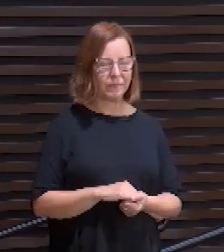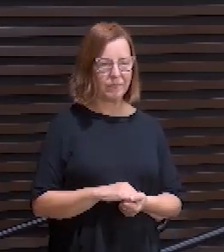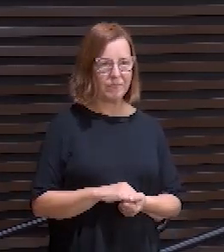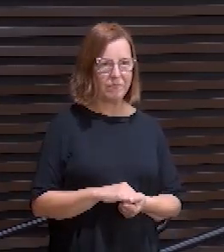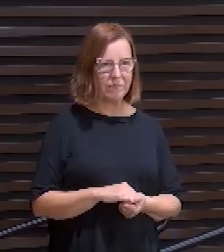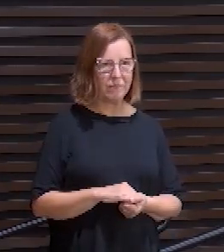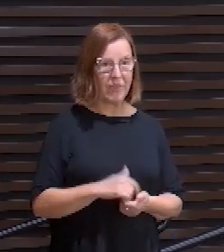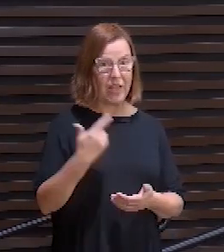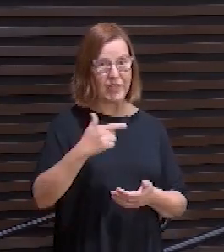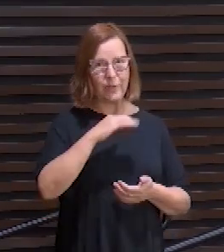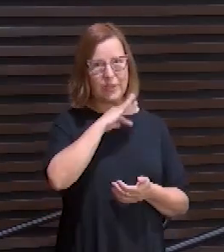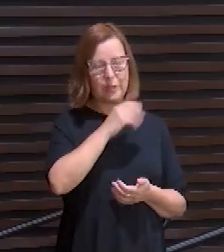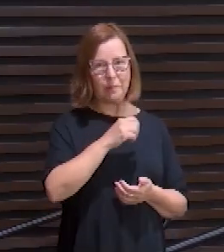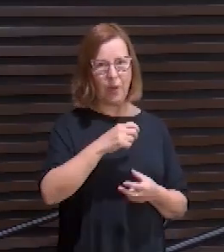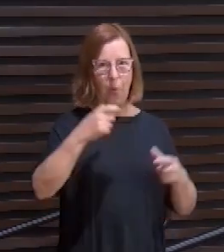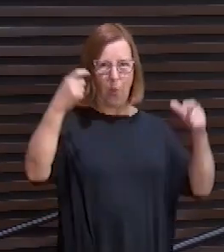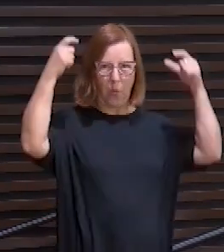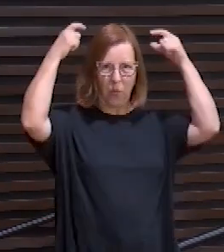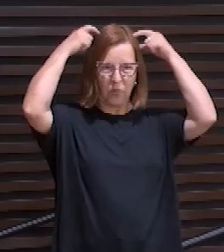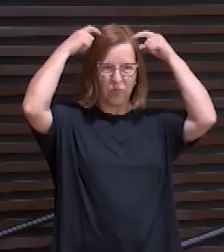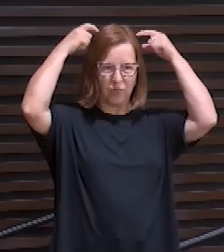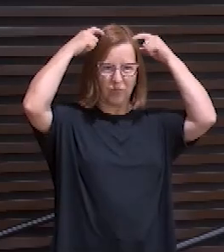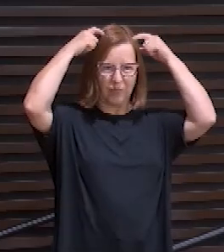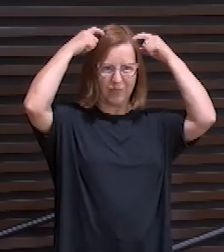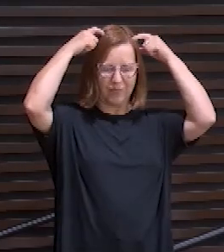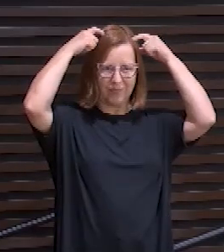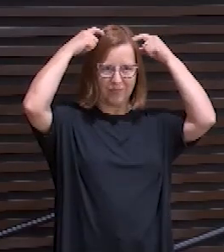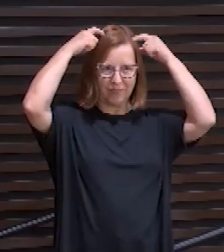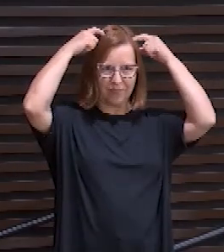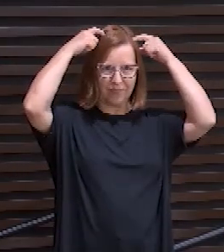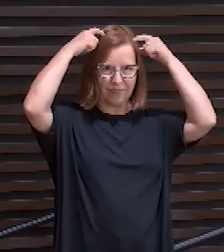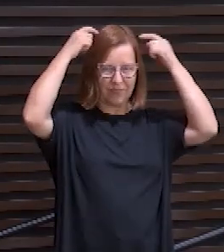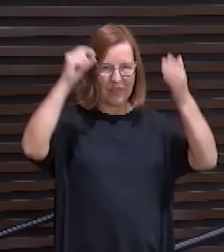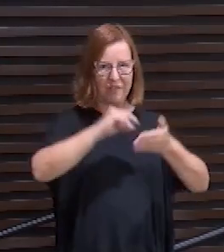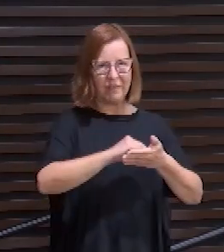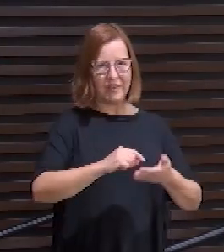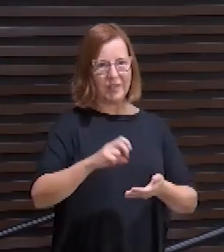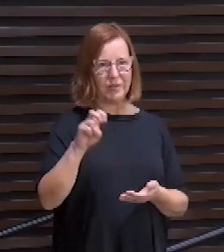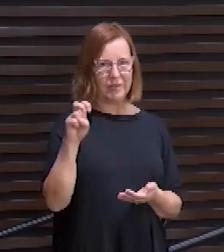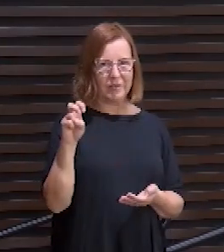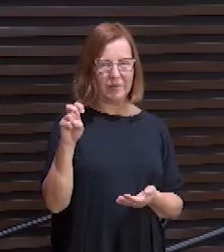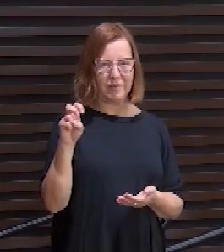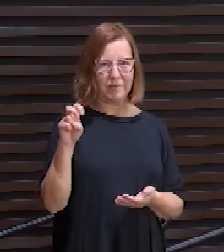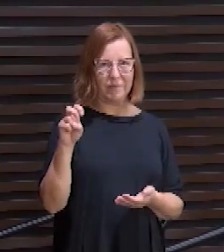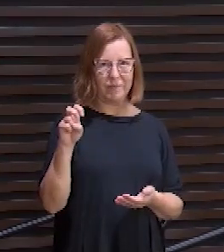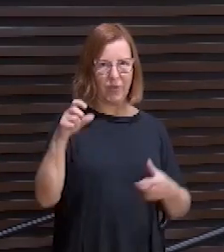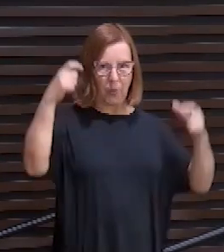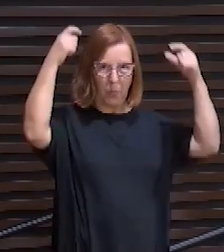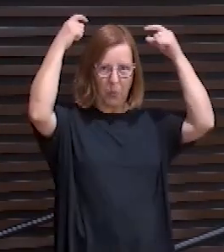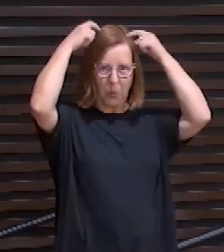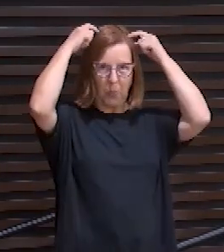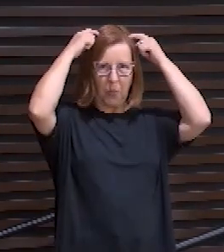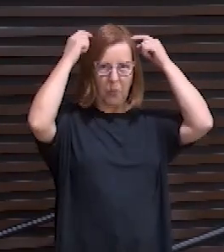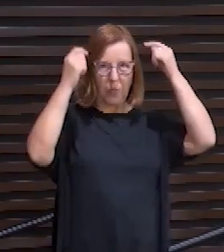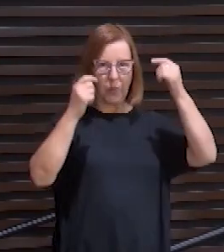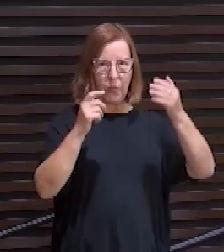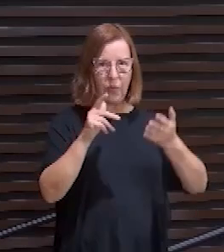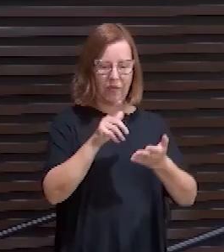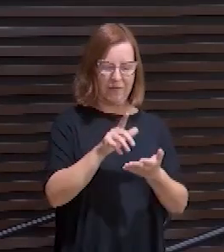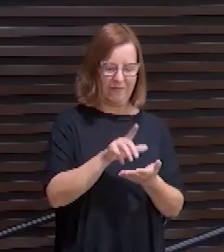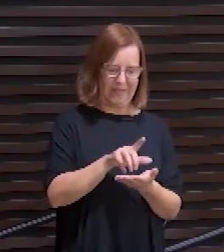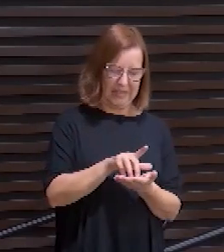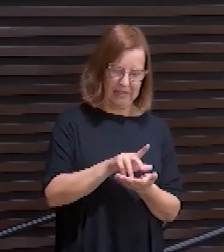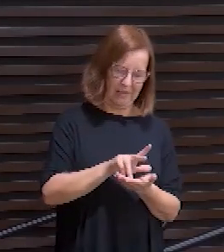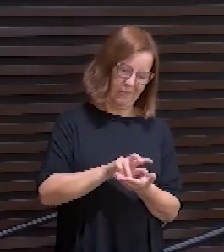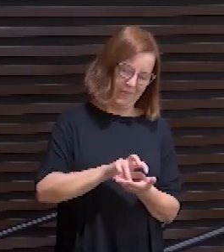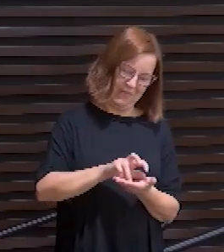O segundo animal é um urso. Está no versículo 5. Um urso que se levantou sobre um dos seus